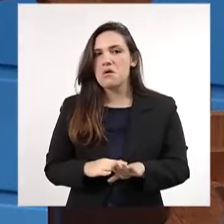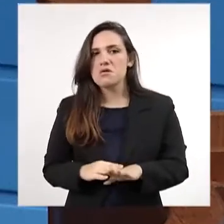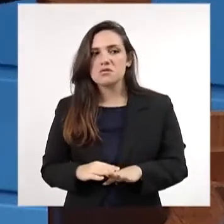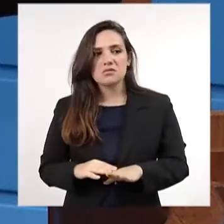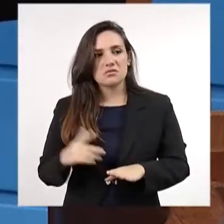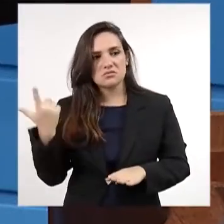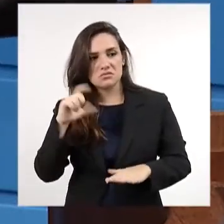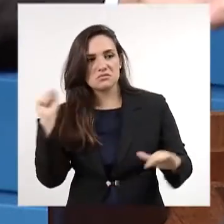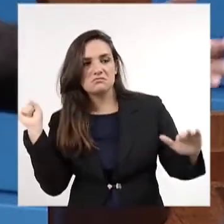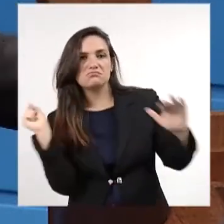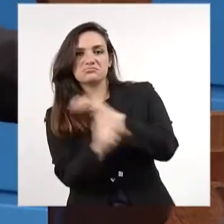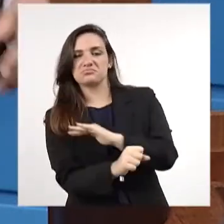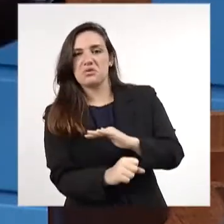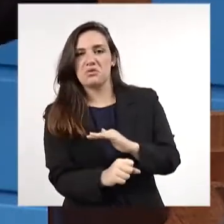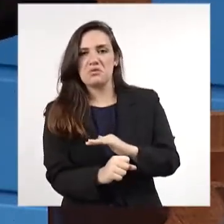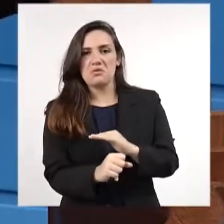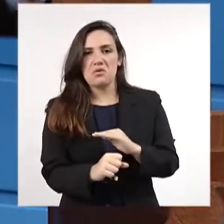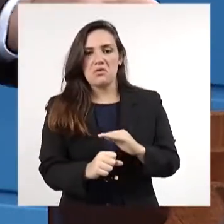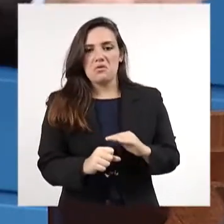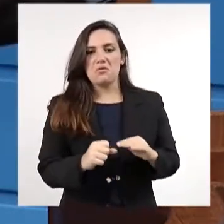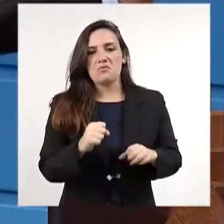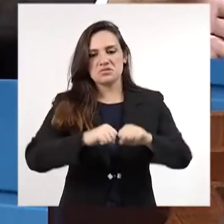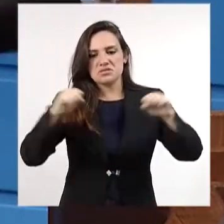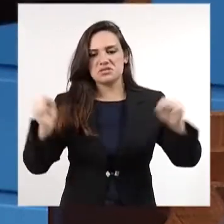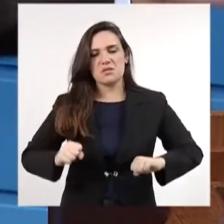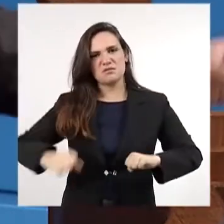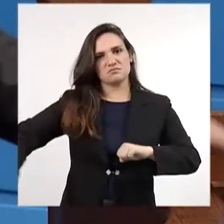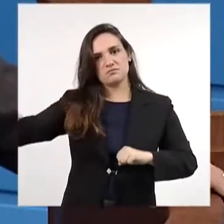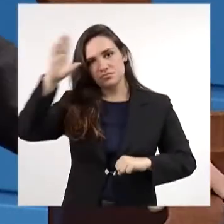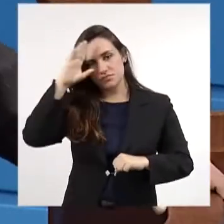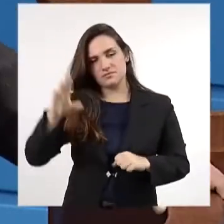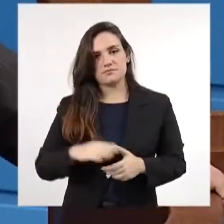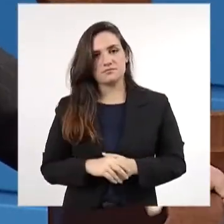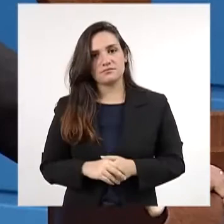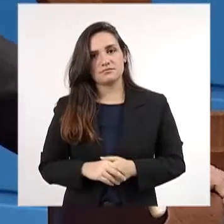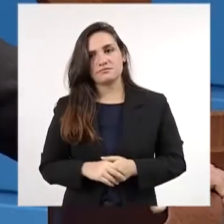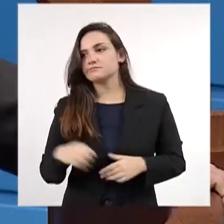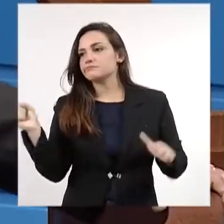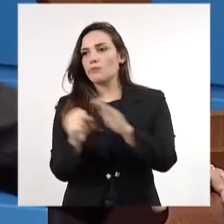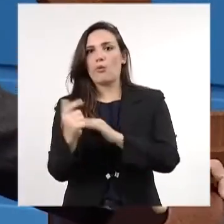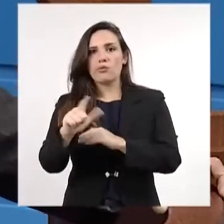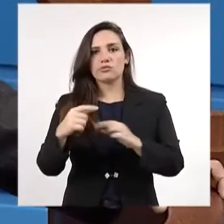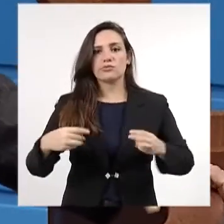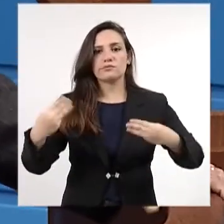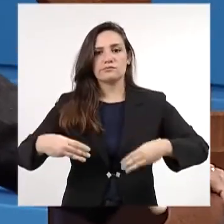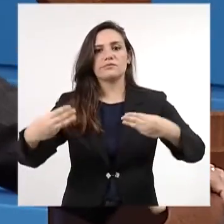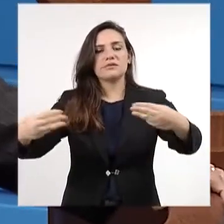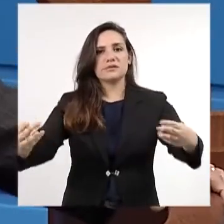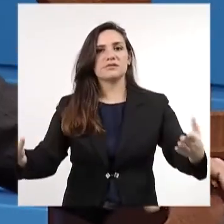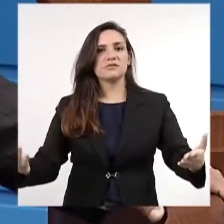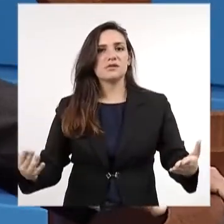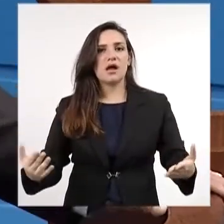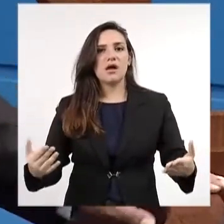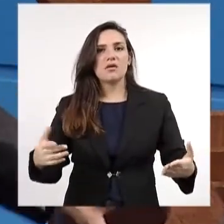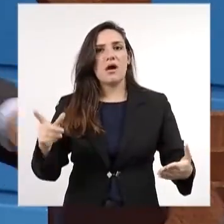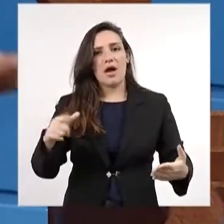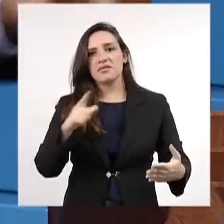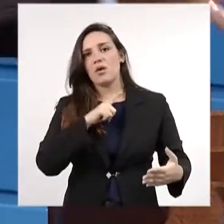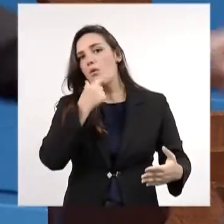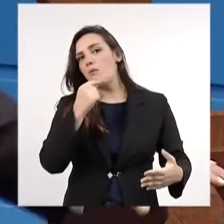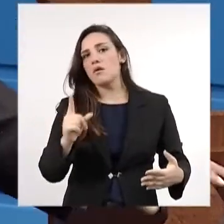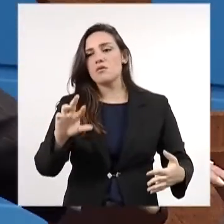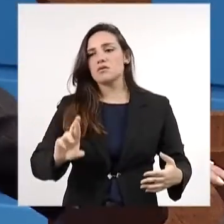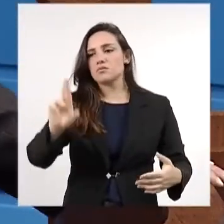caiu Lorenzoni, mais um ministro militar, e até o final desse governo todos os ministros serão militares, que